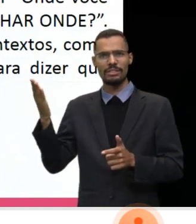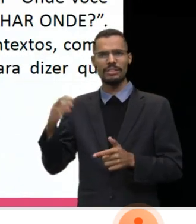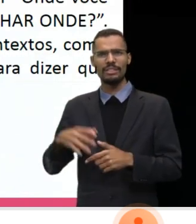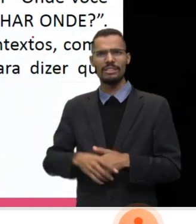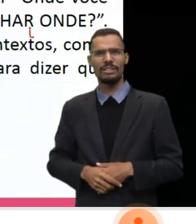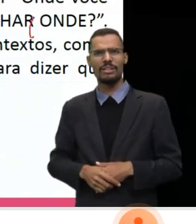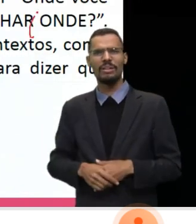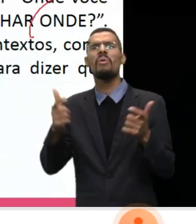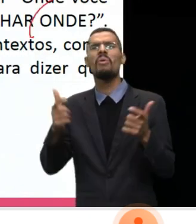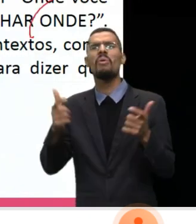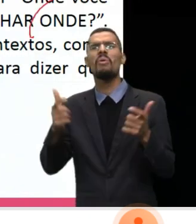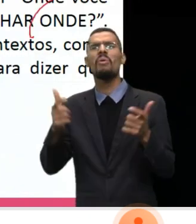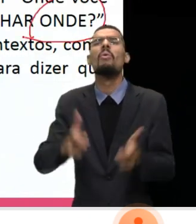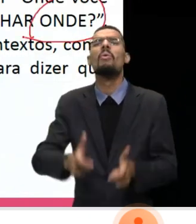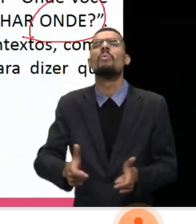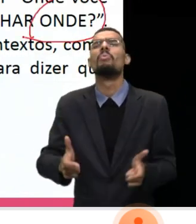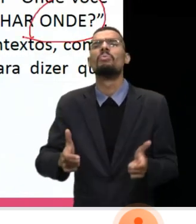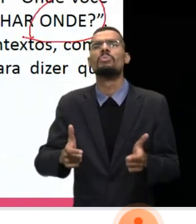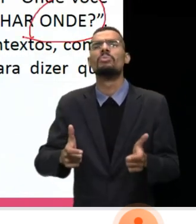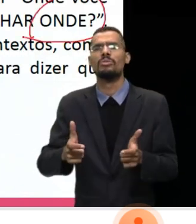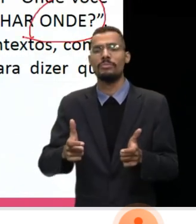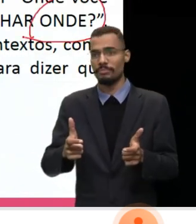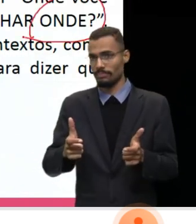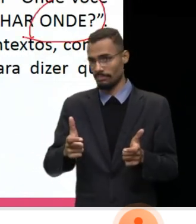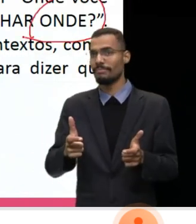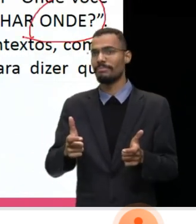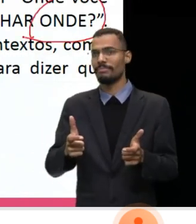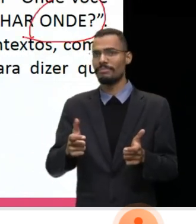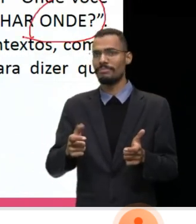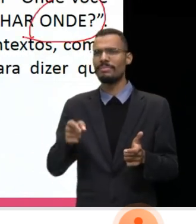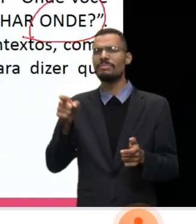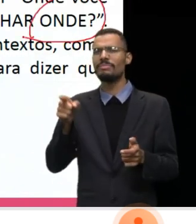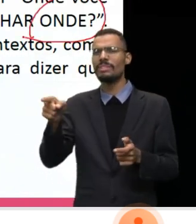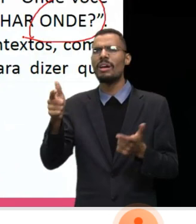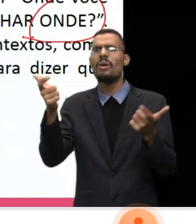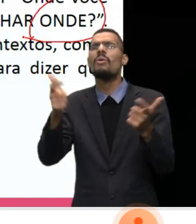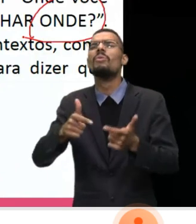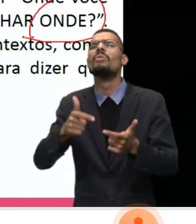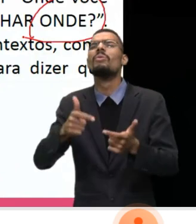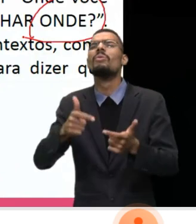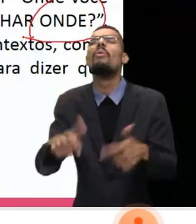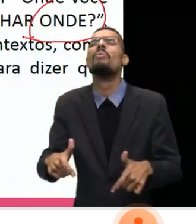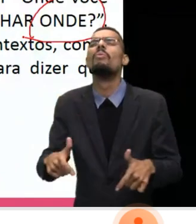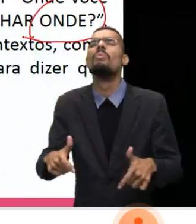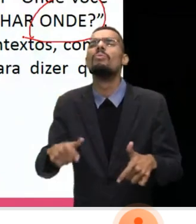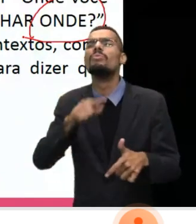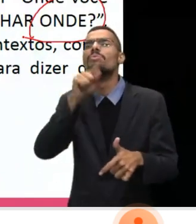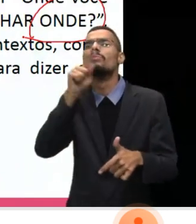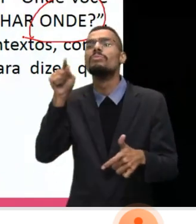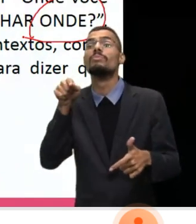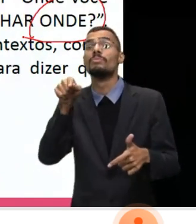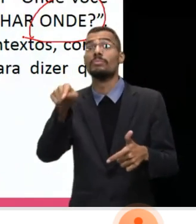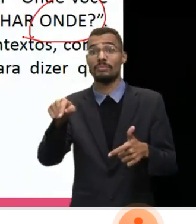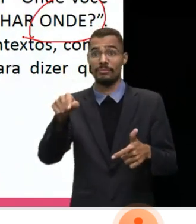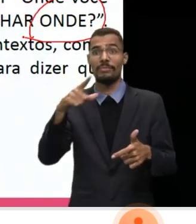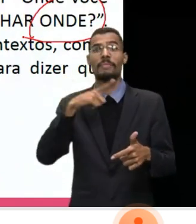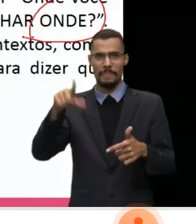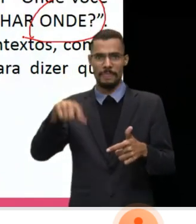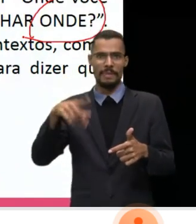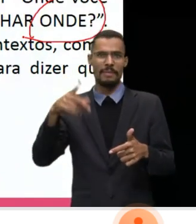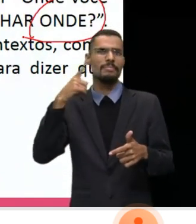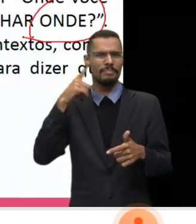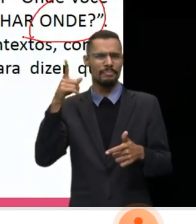novo. Onde? Então, você vai perceber que nós falamos, né? Que comumente,